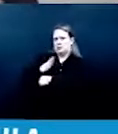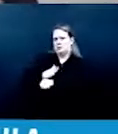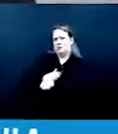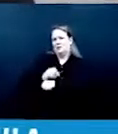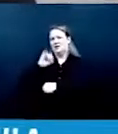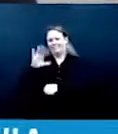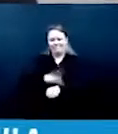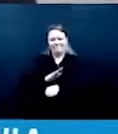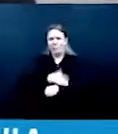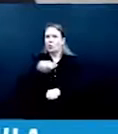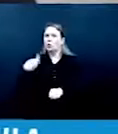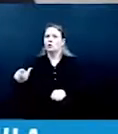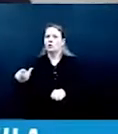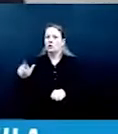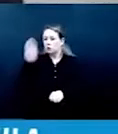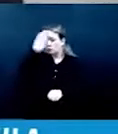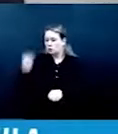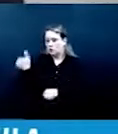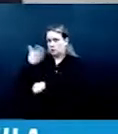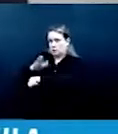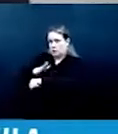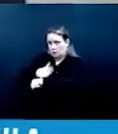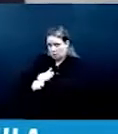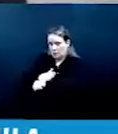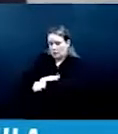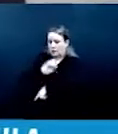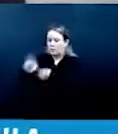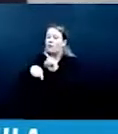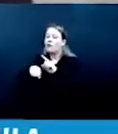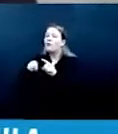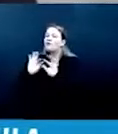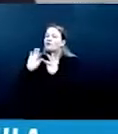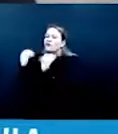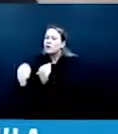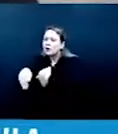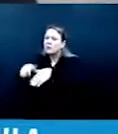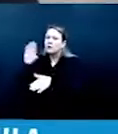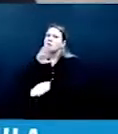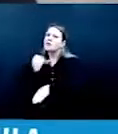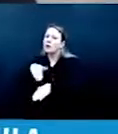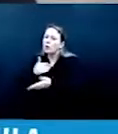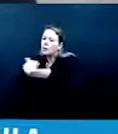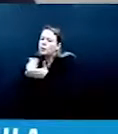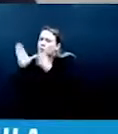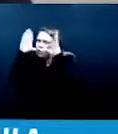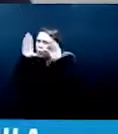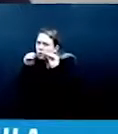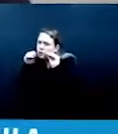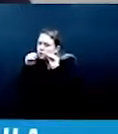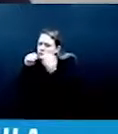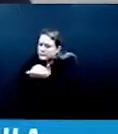desse tempo, eu ia para o treinamento e terminava no final da tarde, enfim, início da noite, os meus estudos,